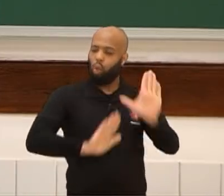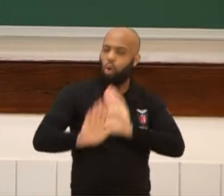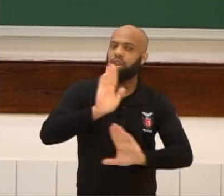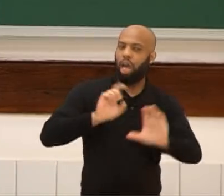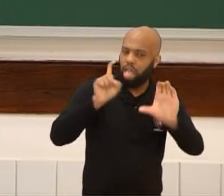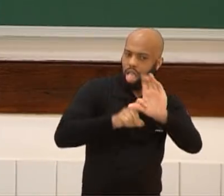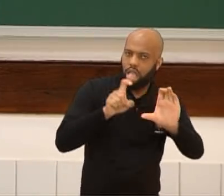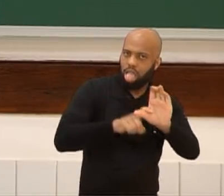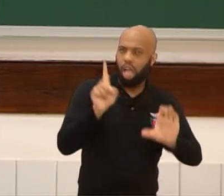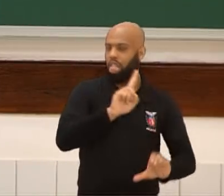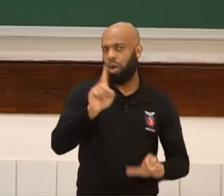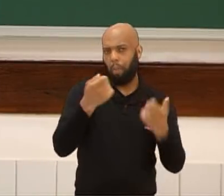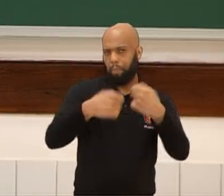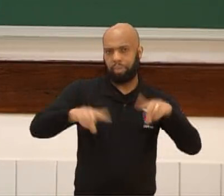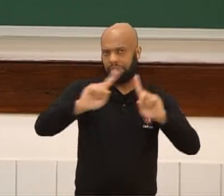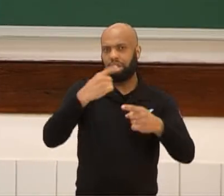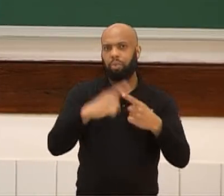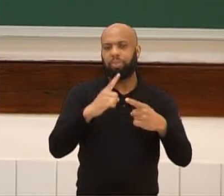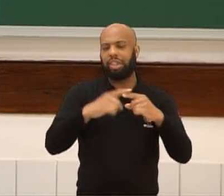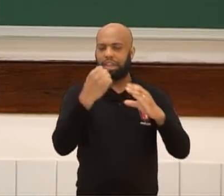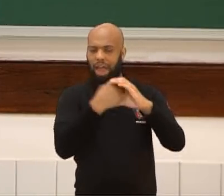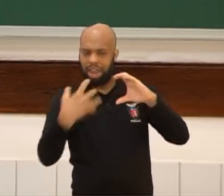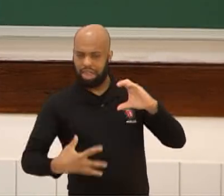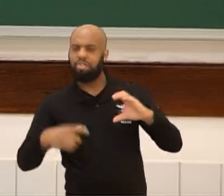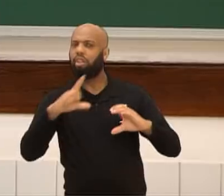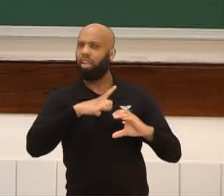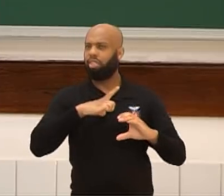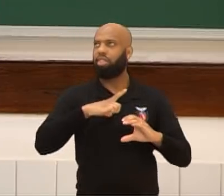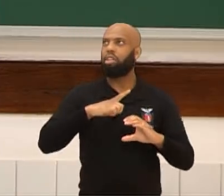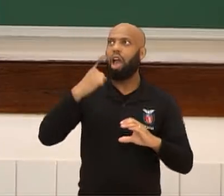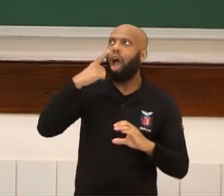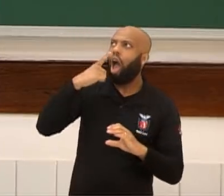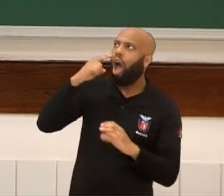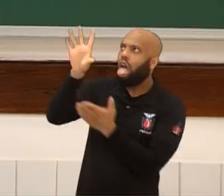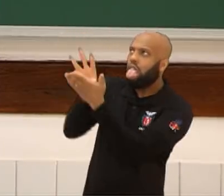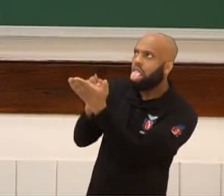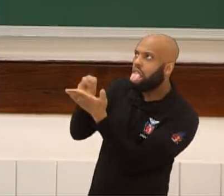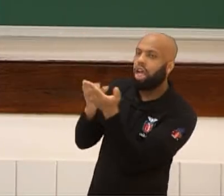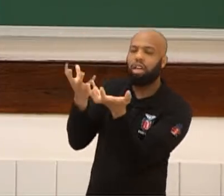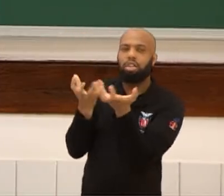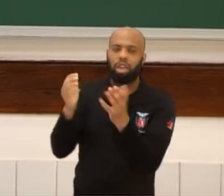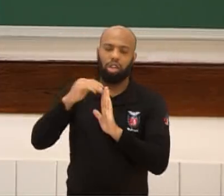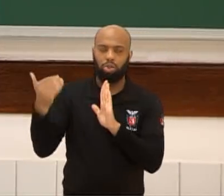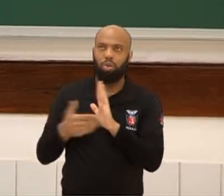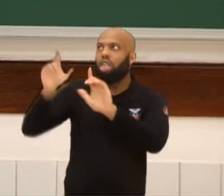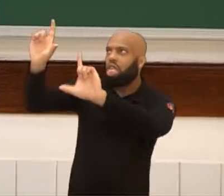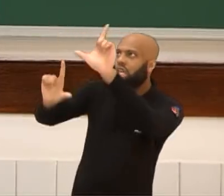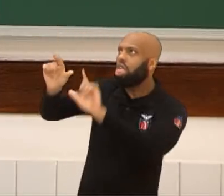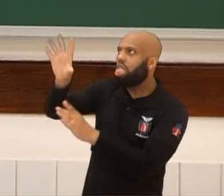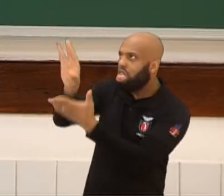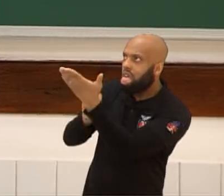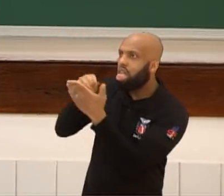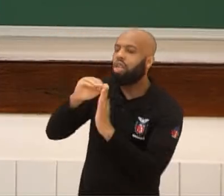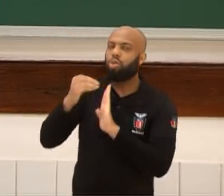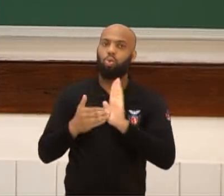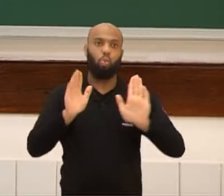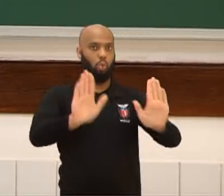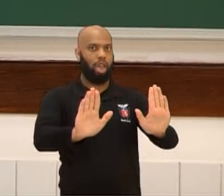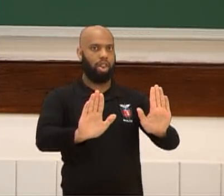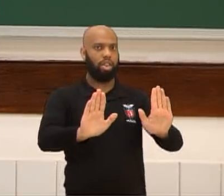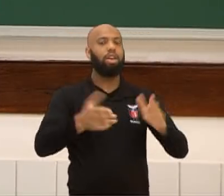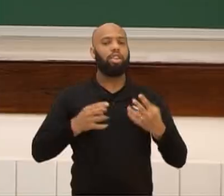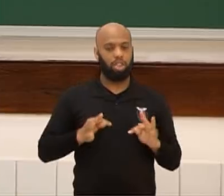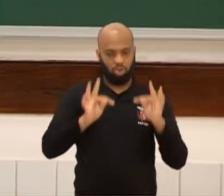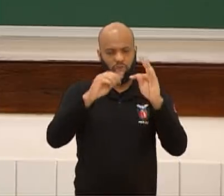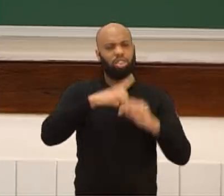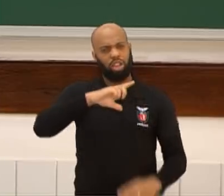não ter determinada característica que está sendo colocada nas imagens da TV. Esse é o cuidado que tem que ter, mas a tecnologia está aí